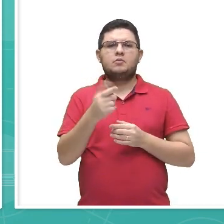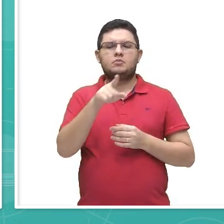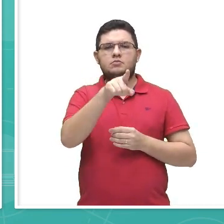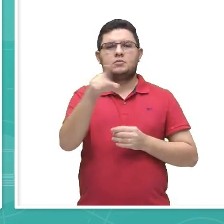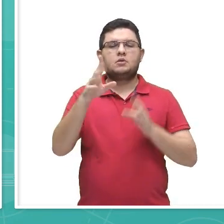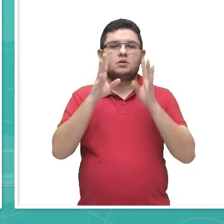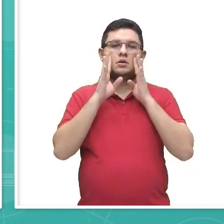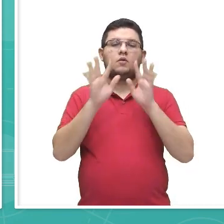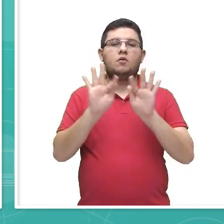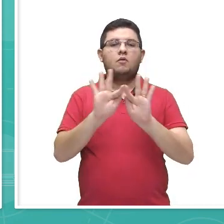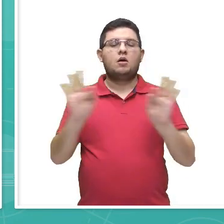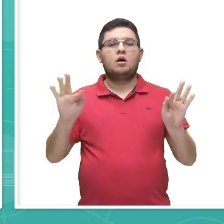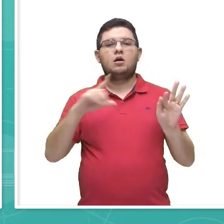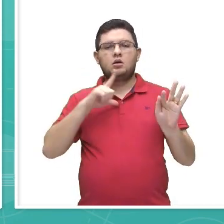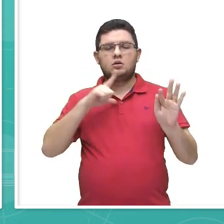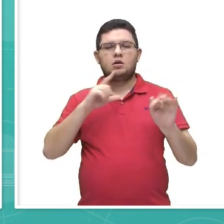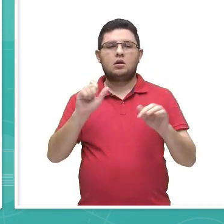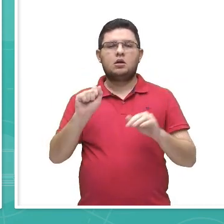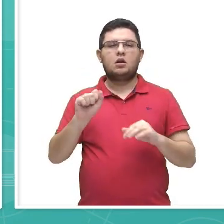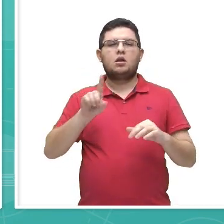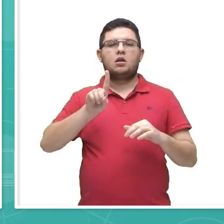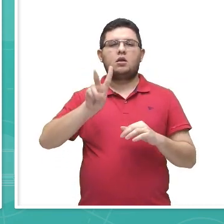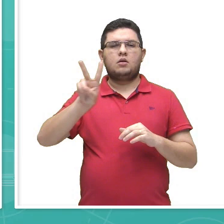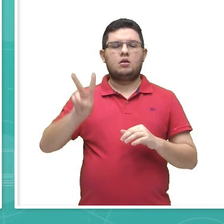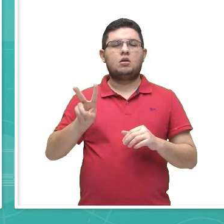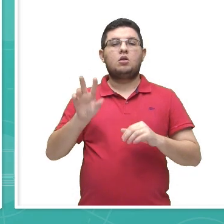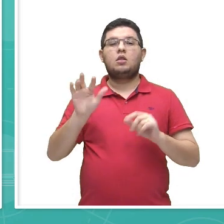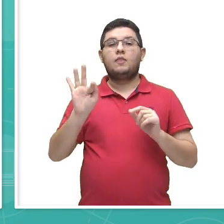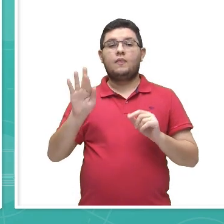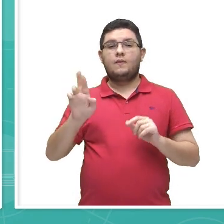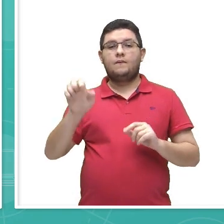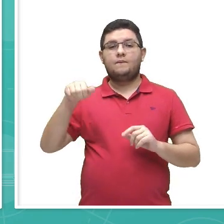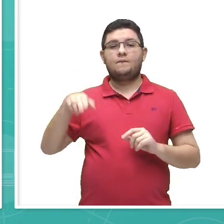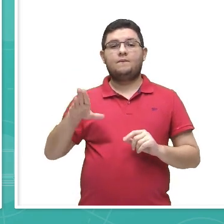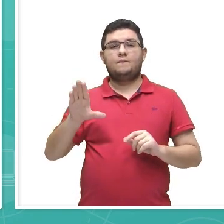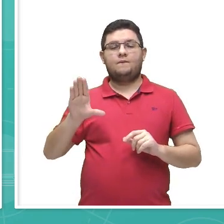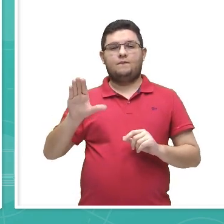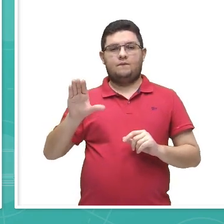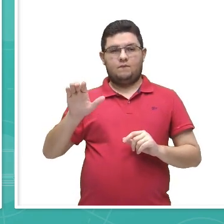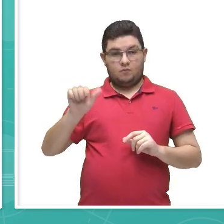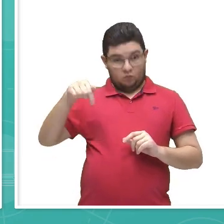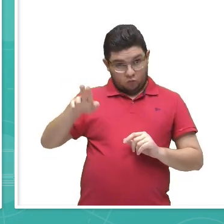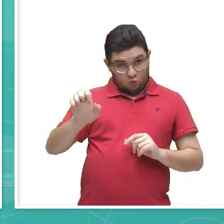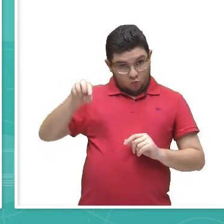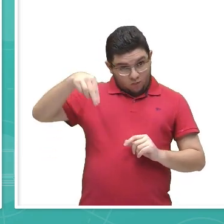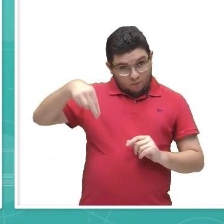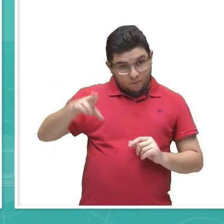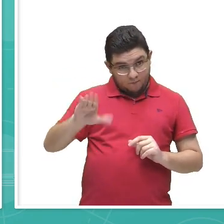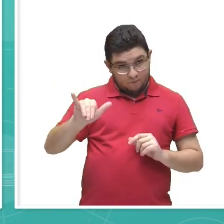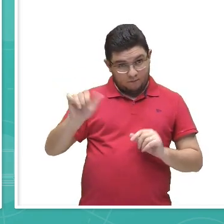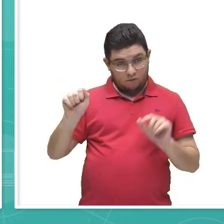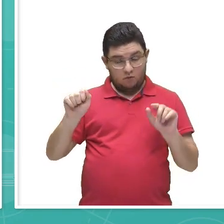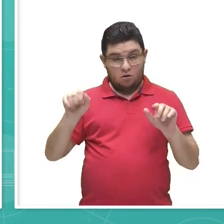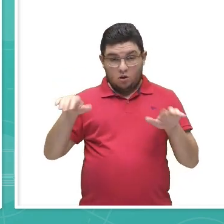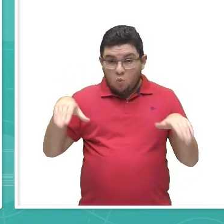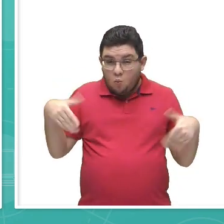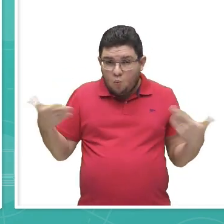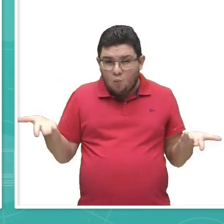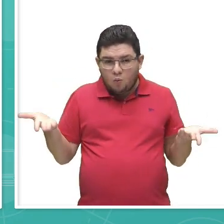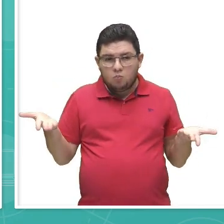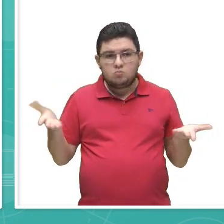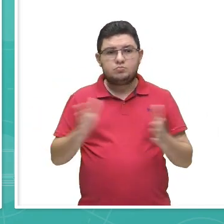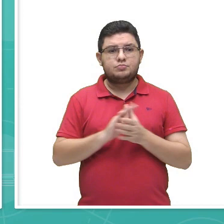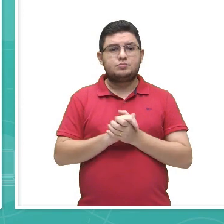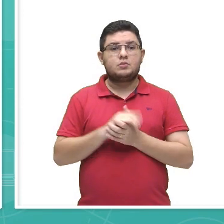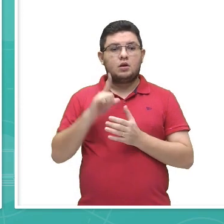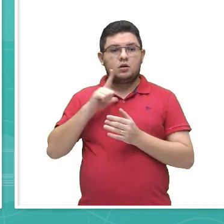frases que têm o advérbio de frequência, certo? Vamos identificar então quais que tem? Vamos lá. Então, nessa primeira frase aqui, ó,